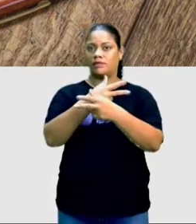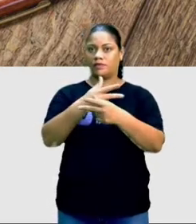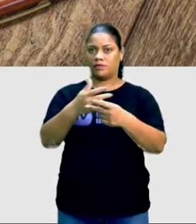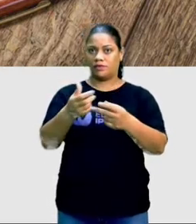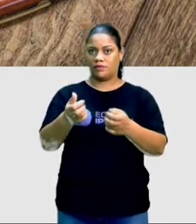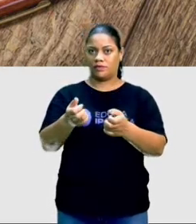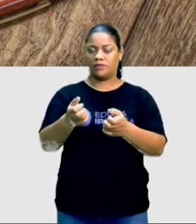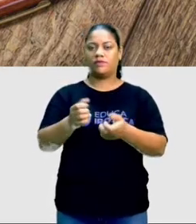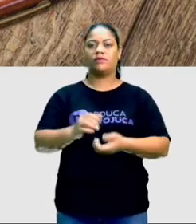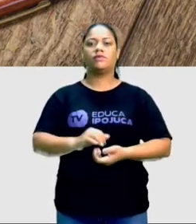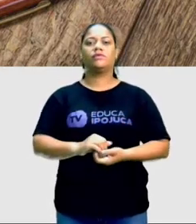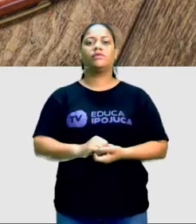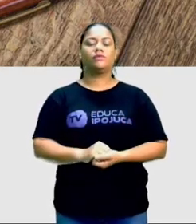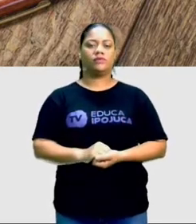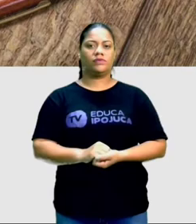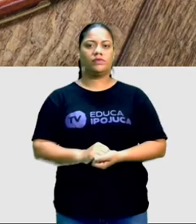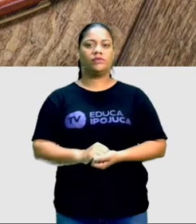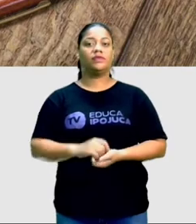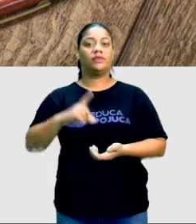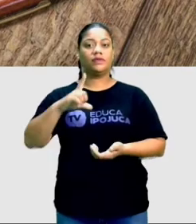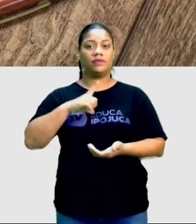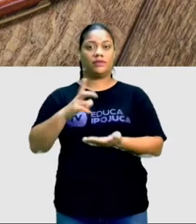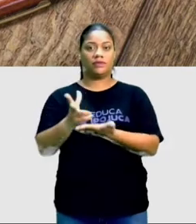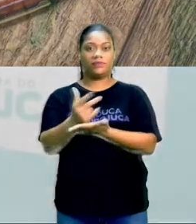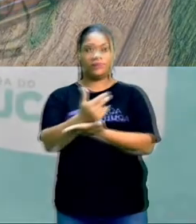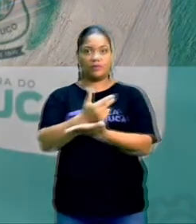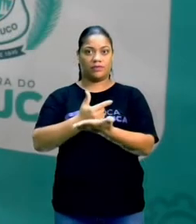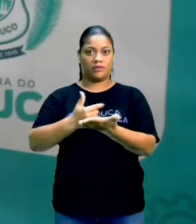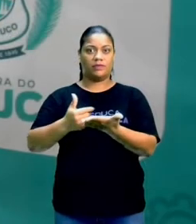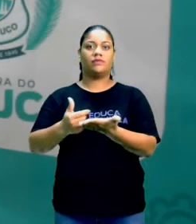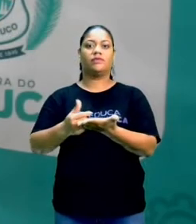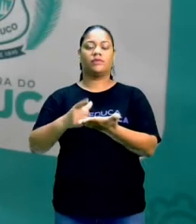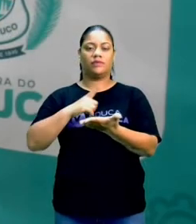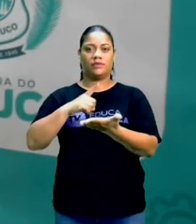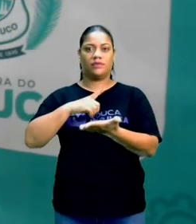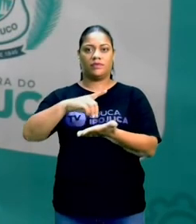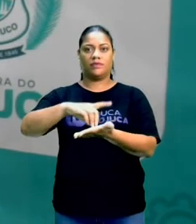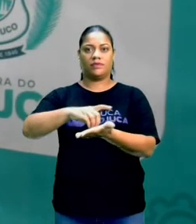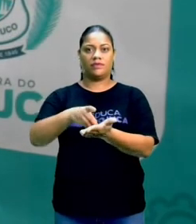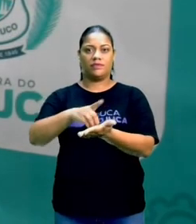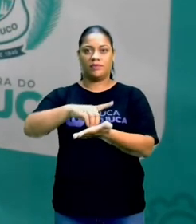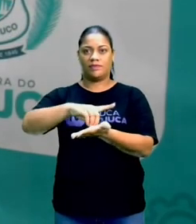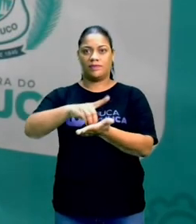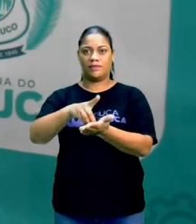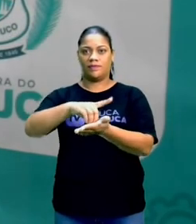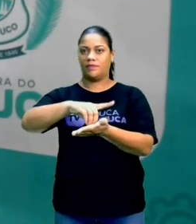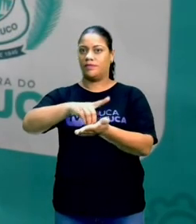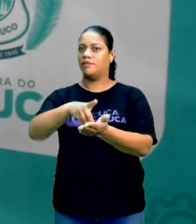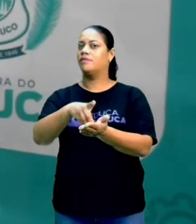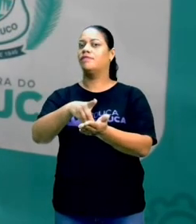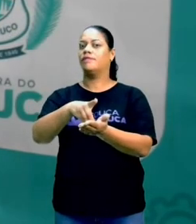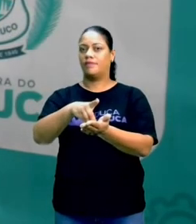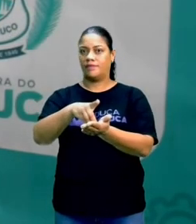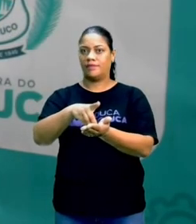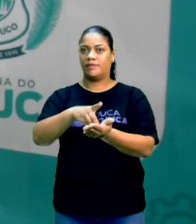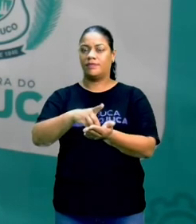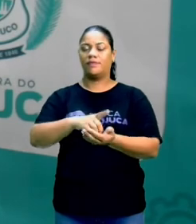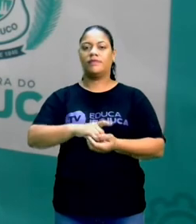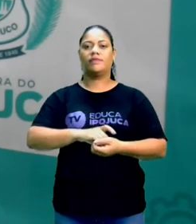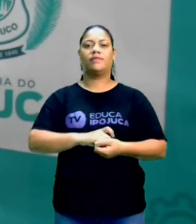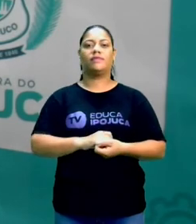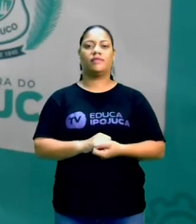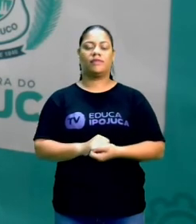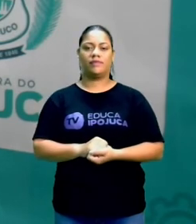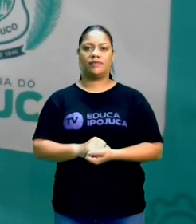a rosa dos ventos lá dentro dele, mas ele tem um ponteiro que é direcionado de uma forma magnética. Ou